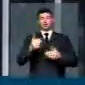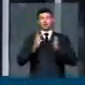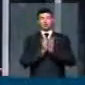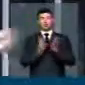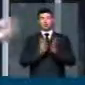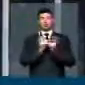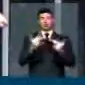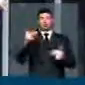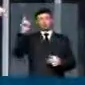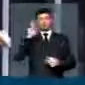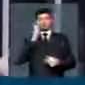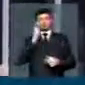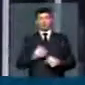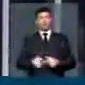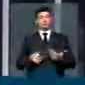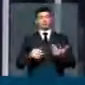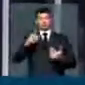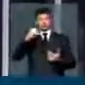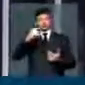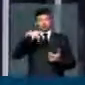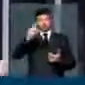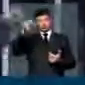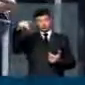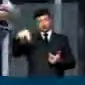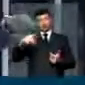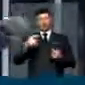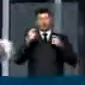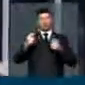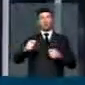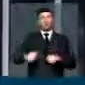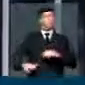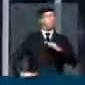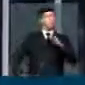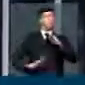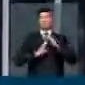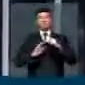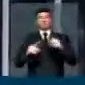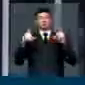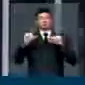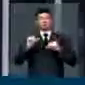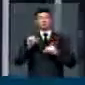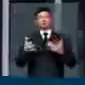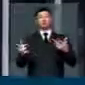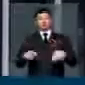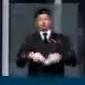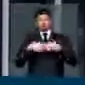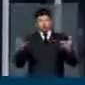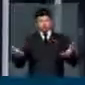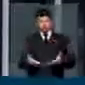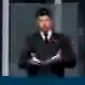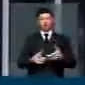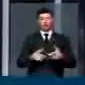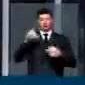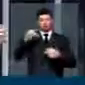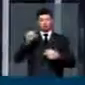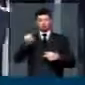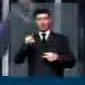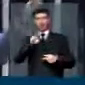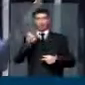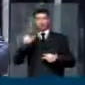estado do Maranhão. E na época, Dr. Jacques tentou o máximo tentar reduzir isso. Então agora, com essa redução, vai ficar